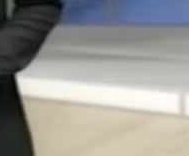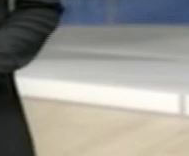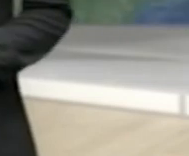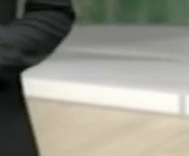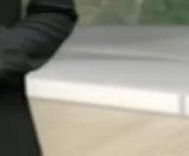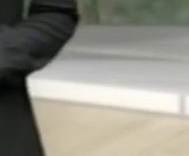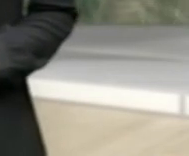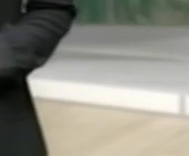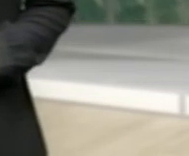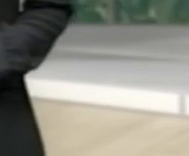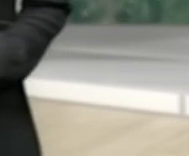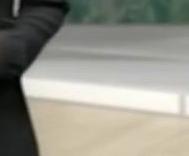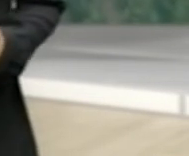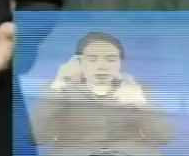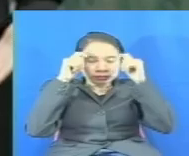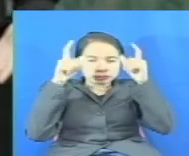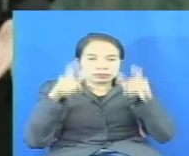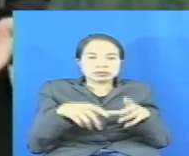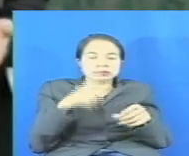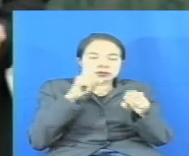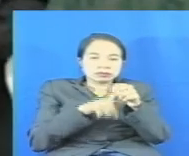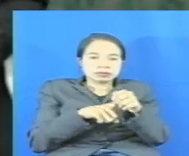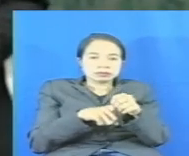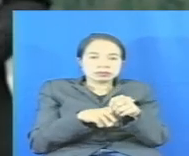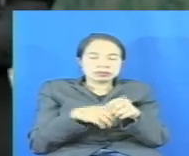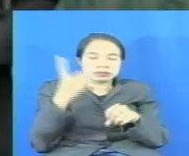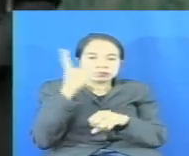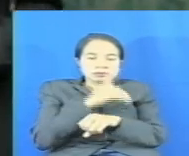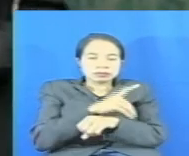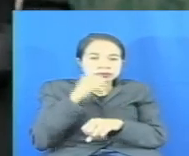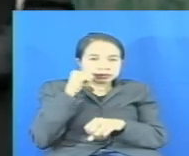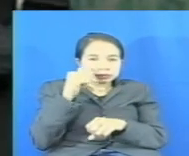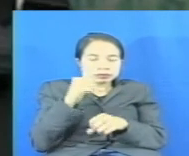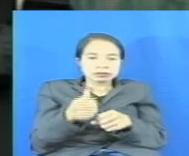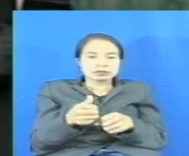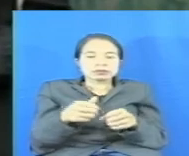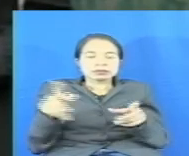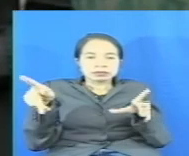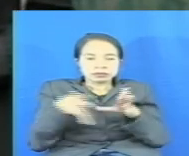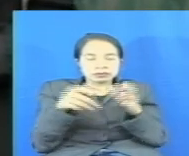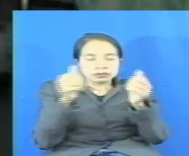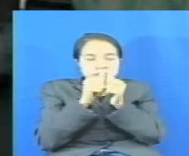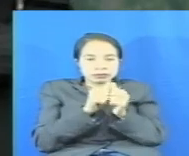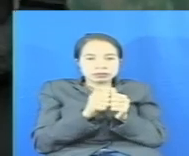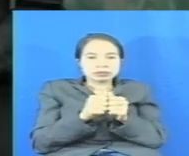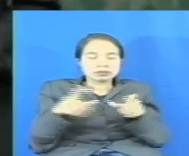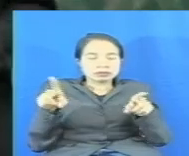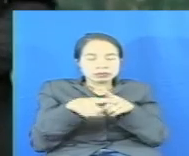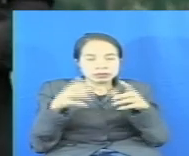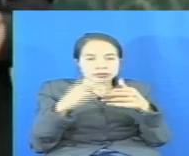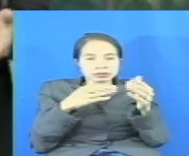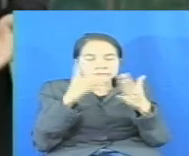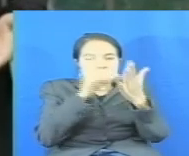Dia telespectadores televisão Timor-Leste e da Nemaka, previsão do tempo vai de São Abang de Nian, nebe e tofoi na companhia Hamutuk. E a Nessam Baibain,